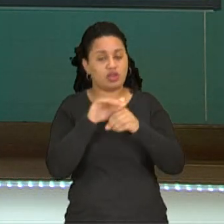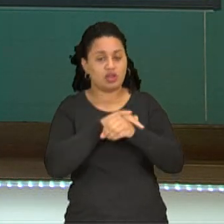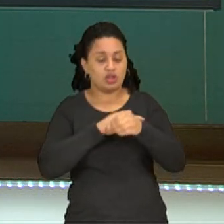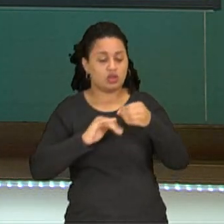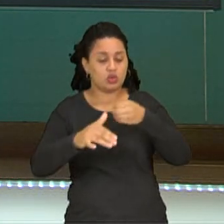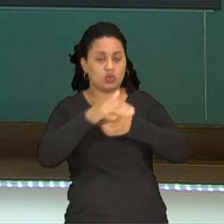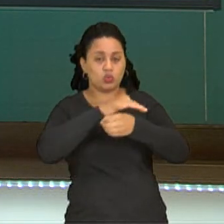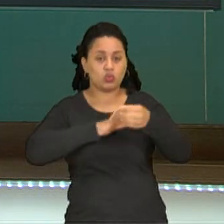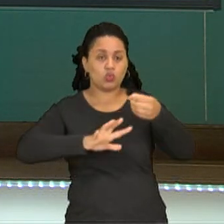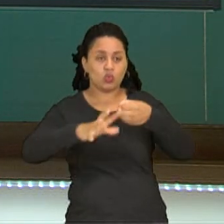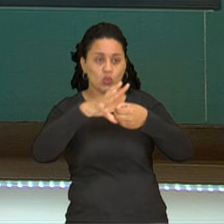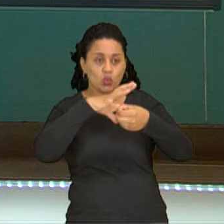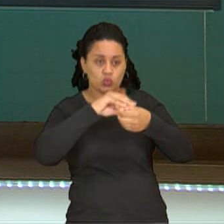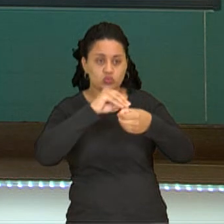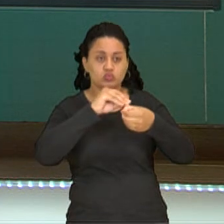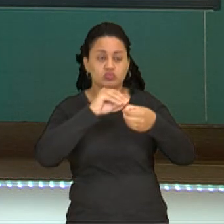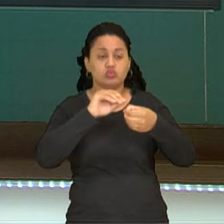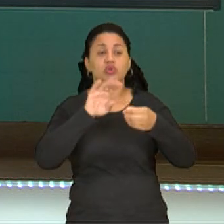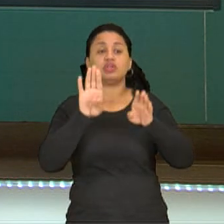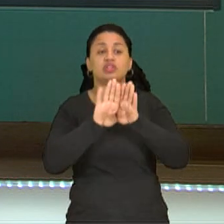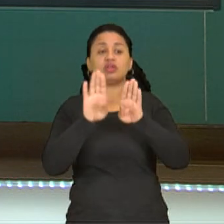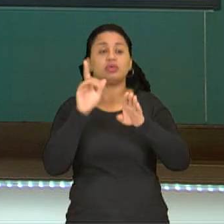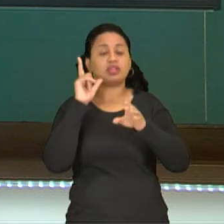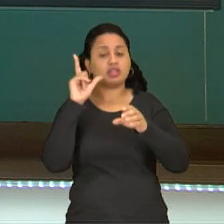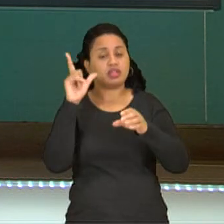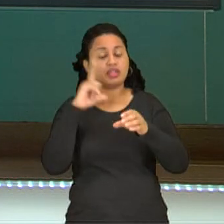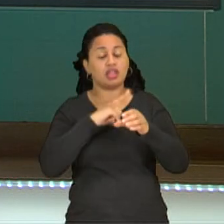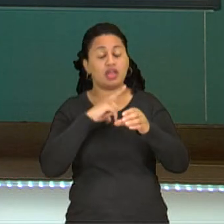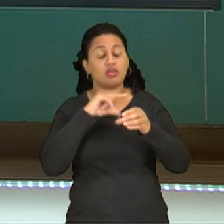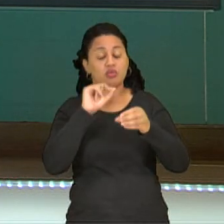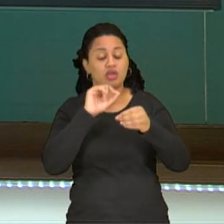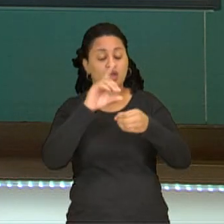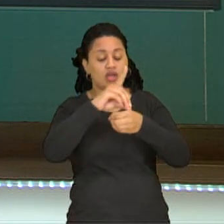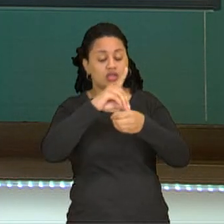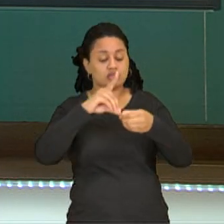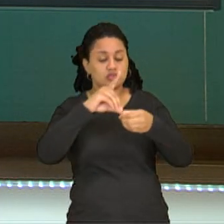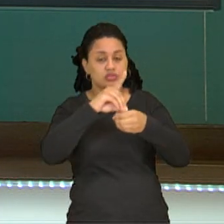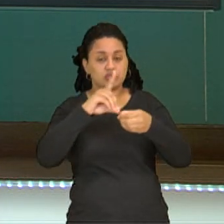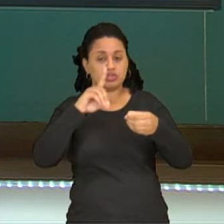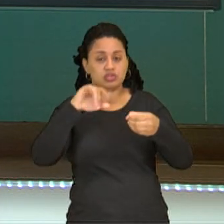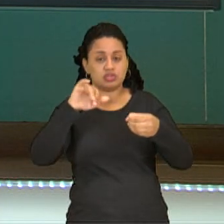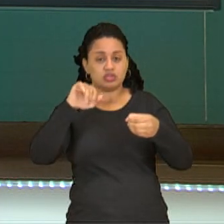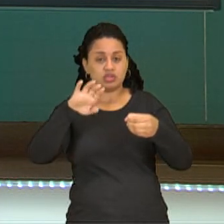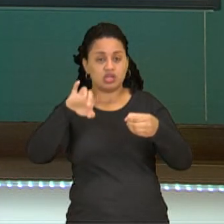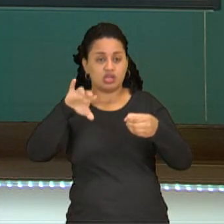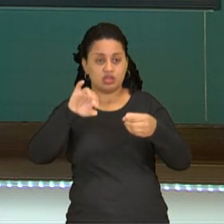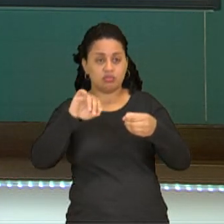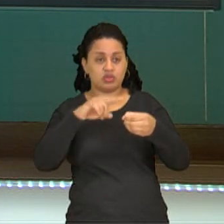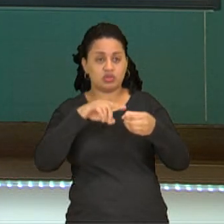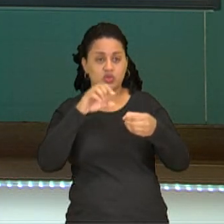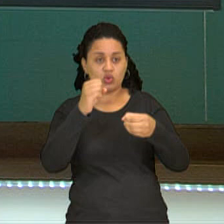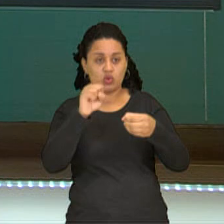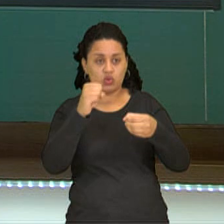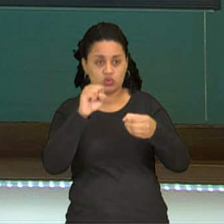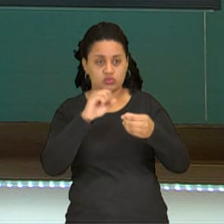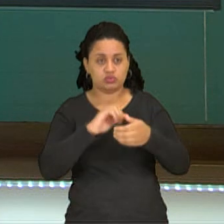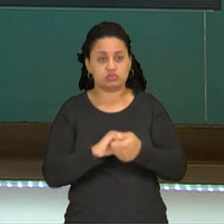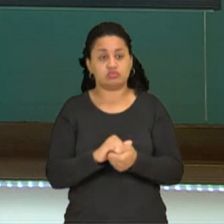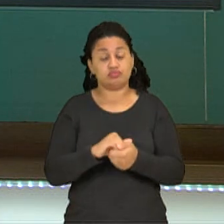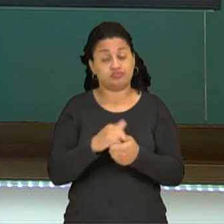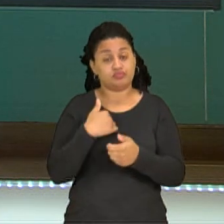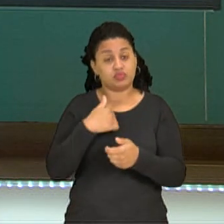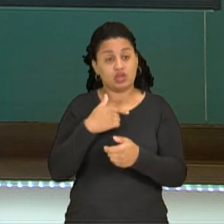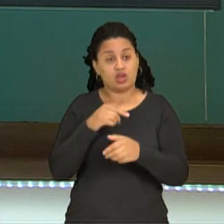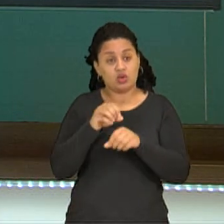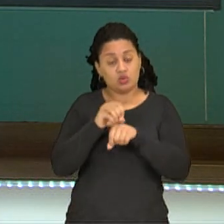superfície total. Que outro dado a gente conhece? O diâmetro da base, que vale 8 milímetros. Dica, antes de eu dar um